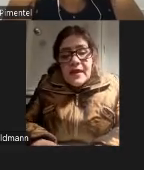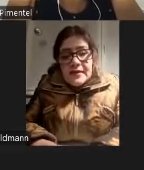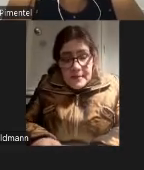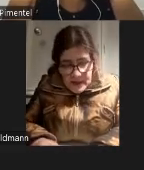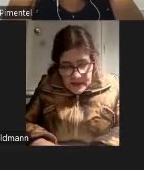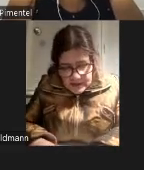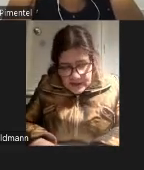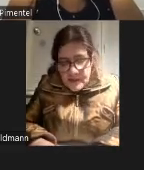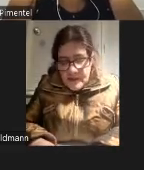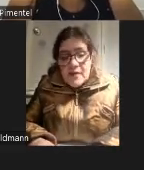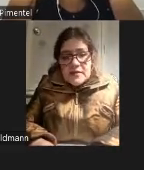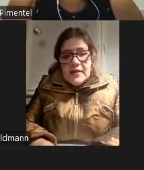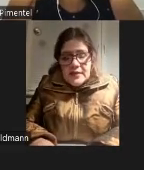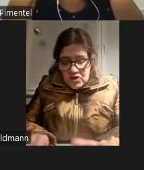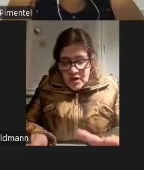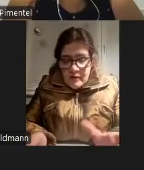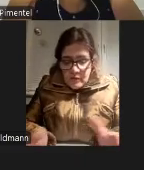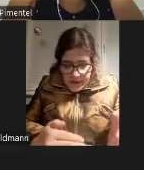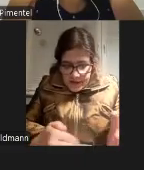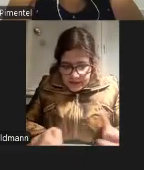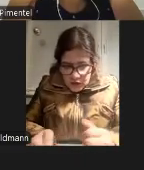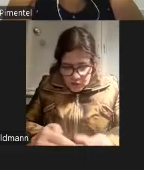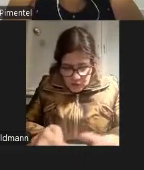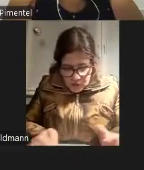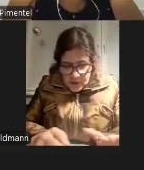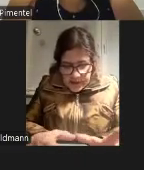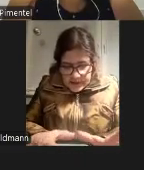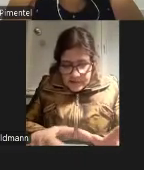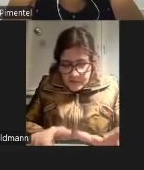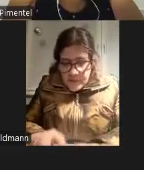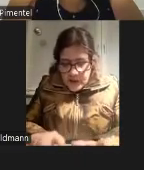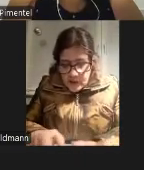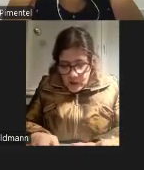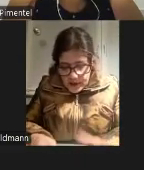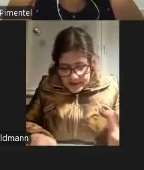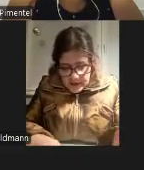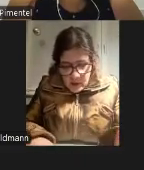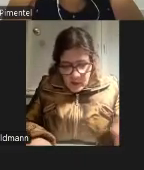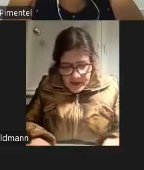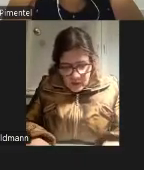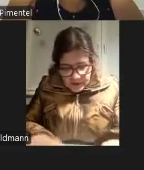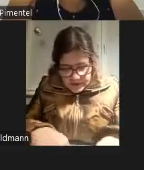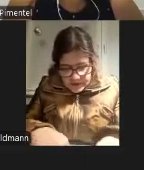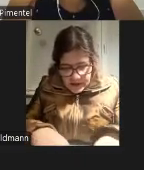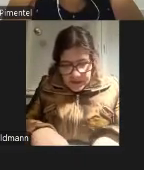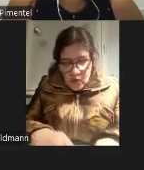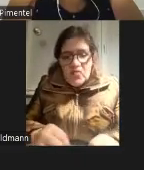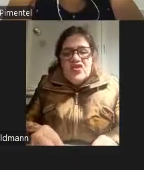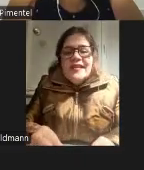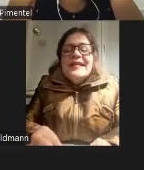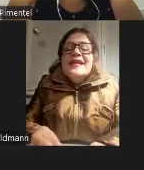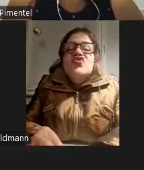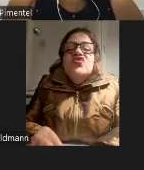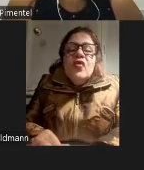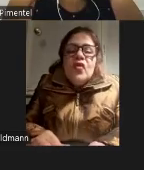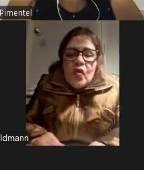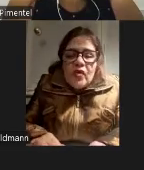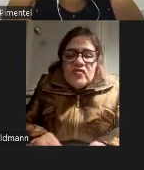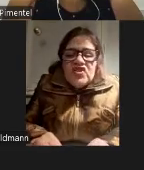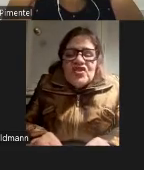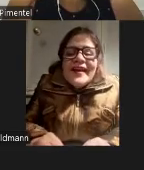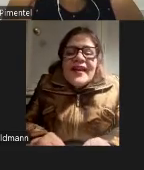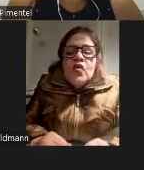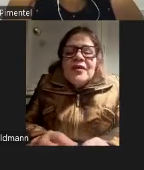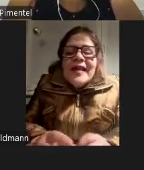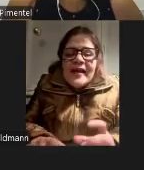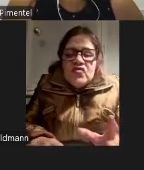não foi demência, porque a demência seria já um mecanismo assim com relação ao que acontece na patologia dos